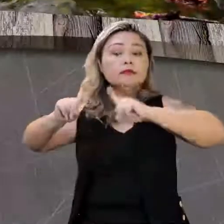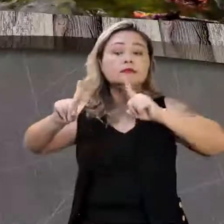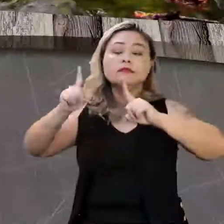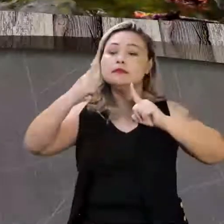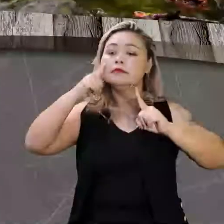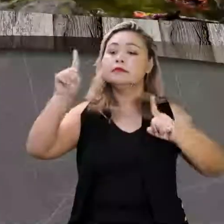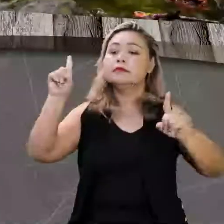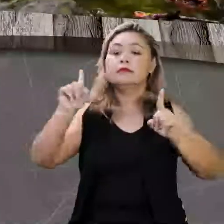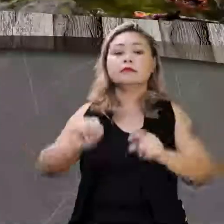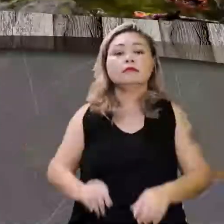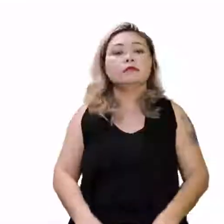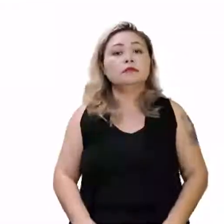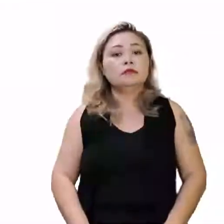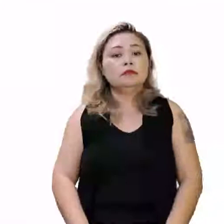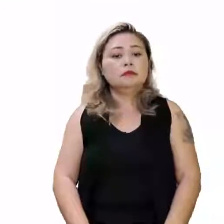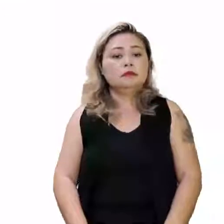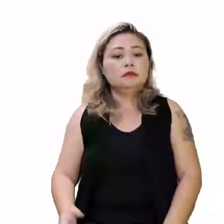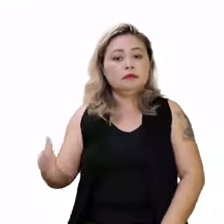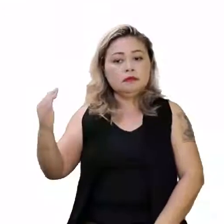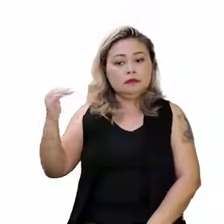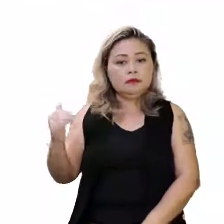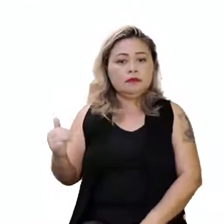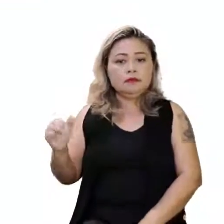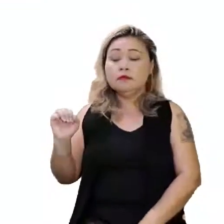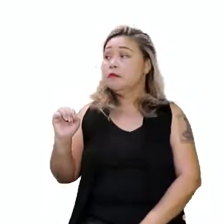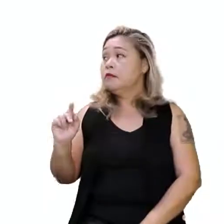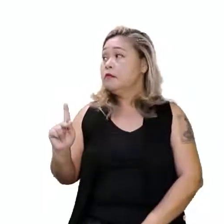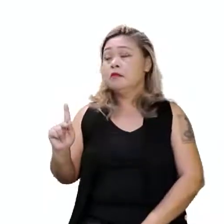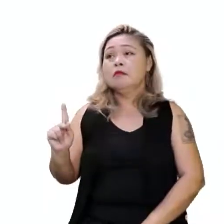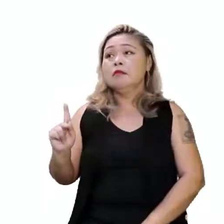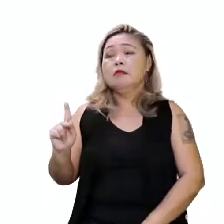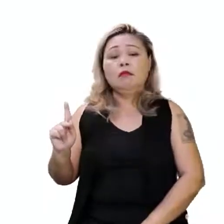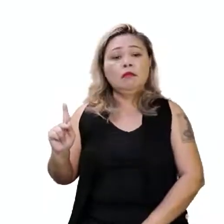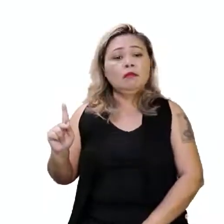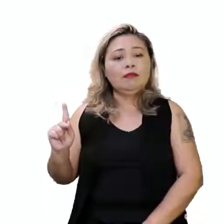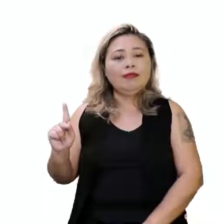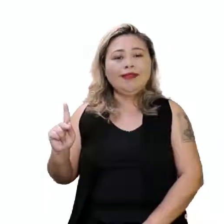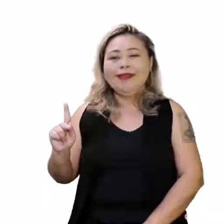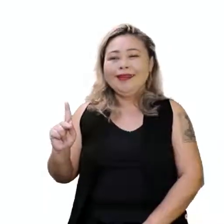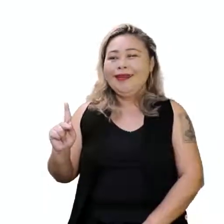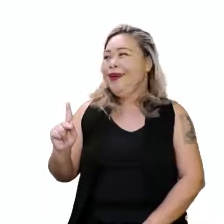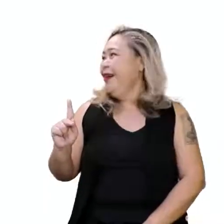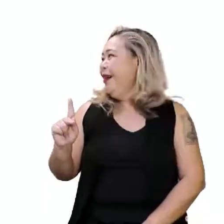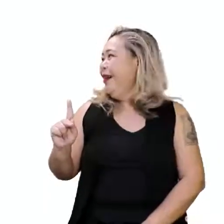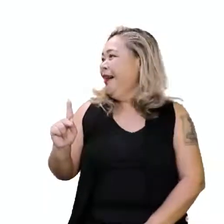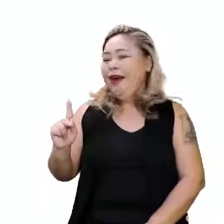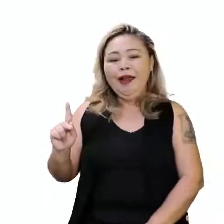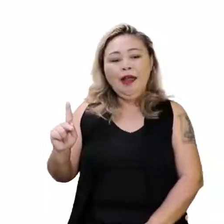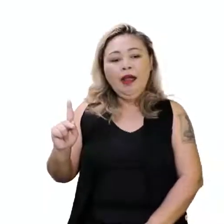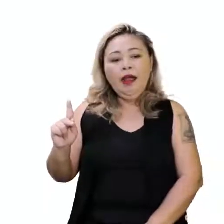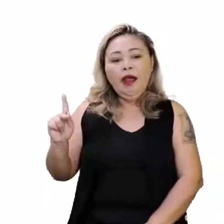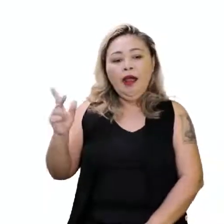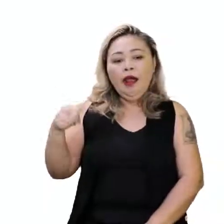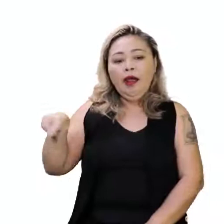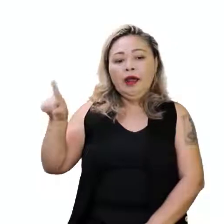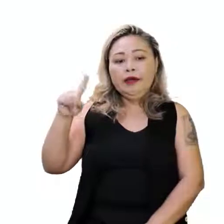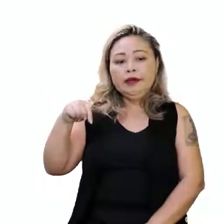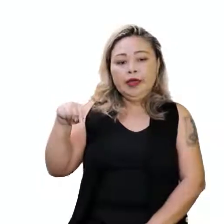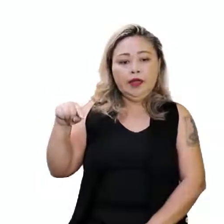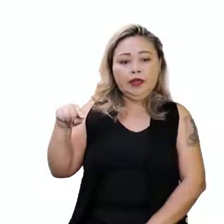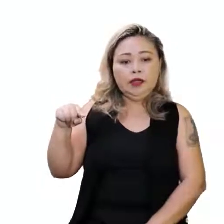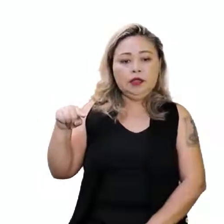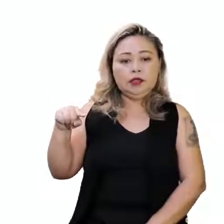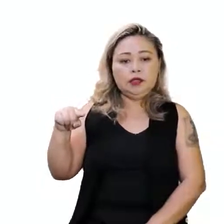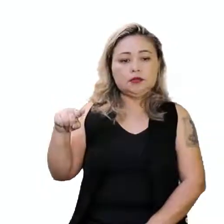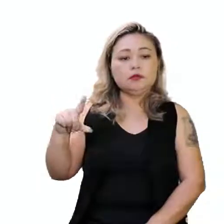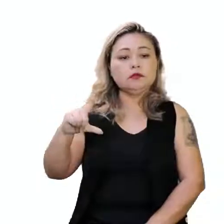lá no quadro, que tem uma outra lá. Ok. Essa população aqui,